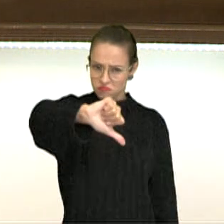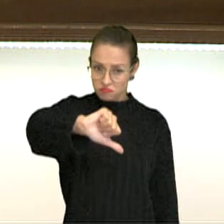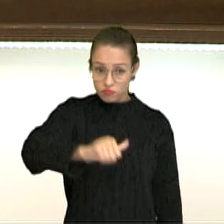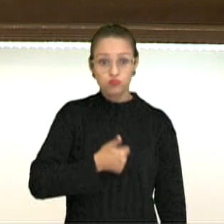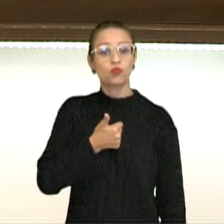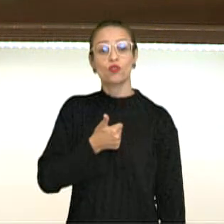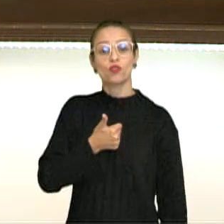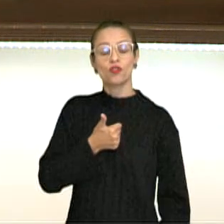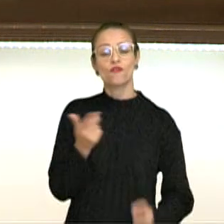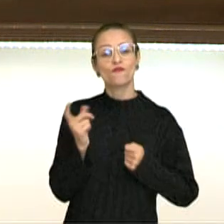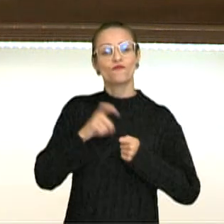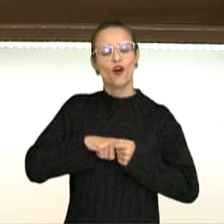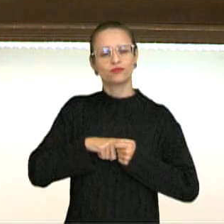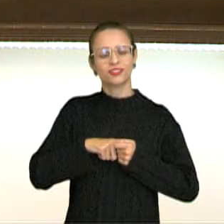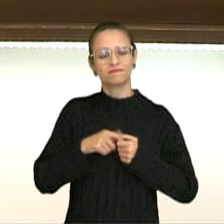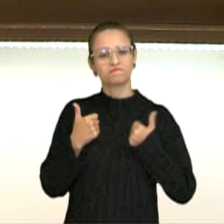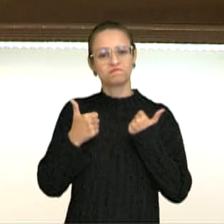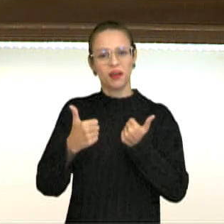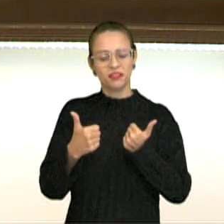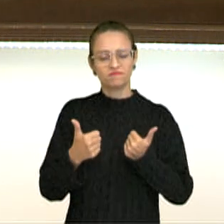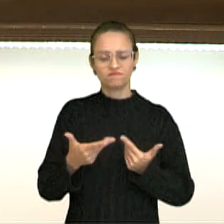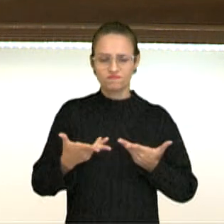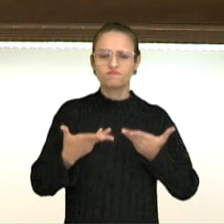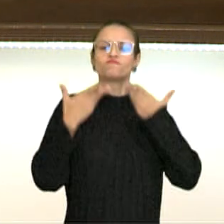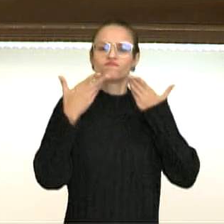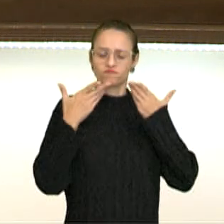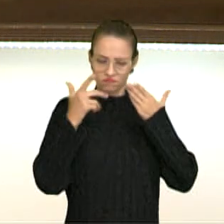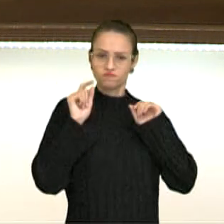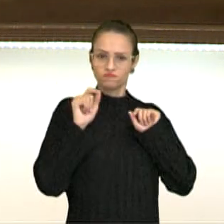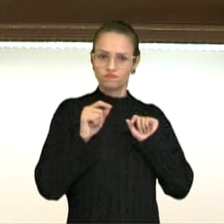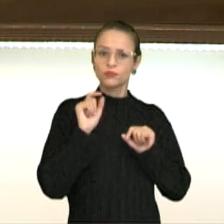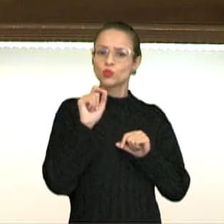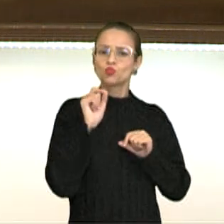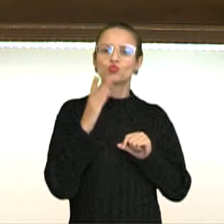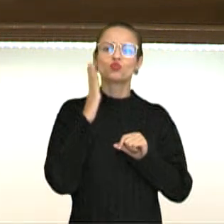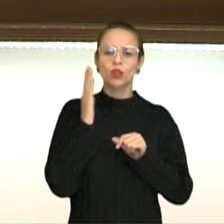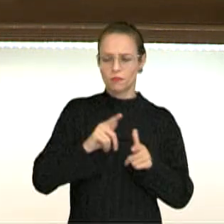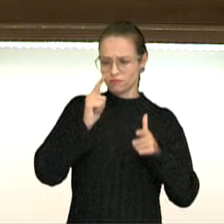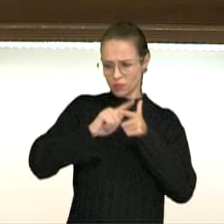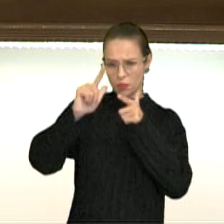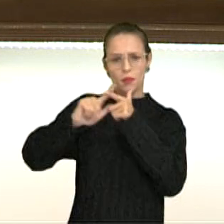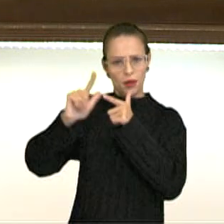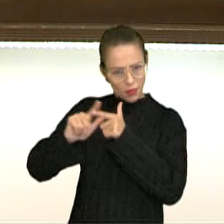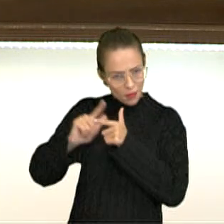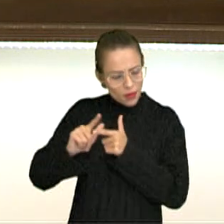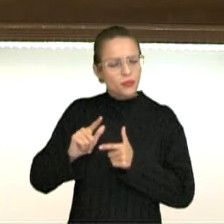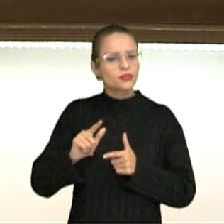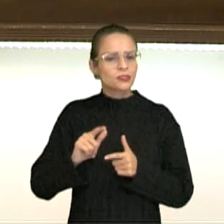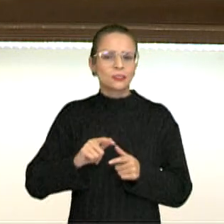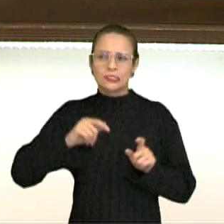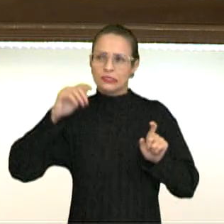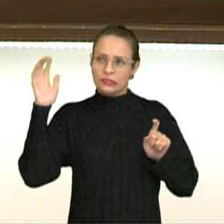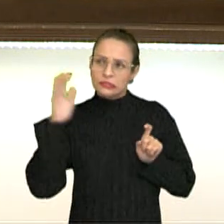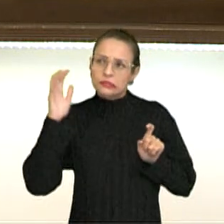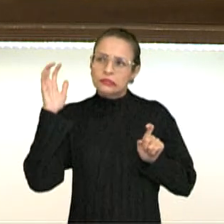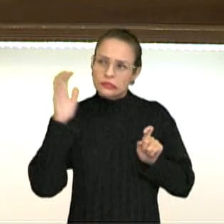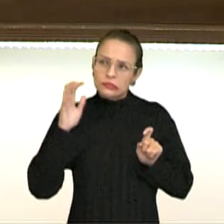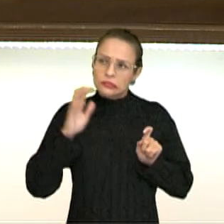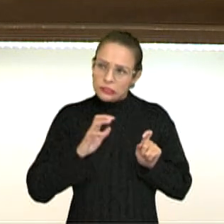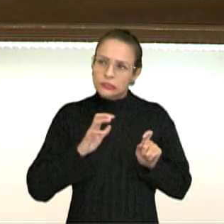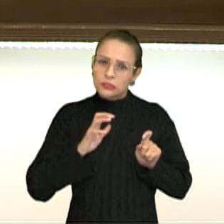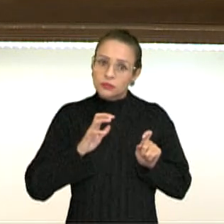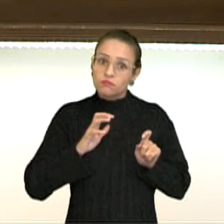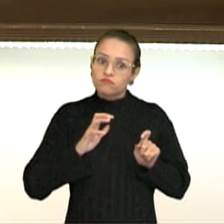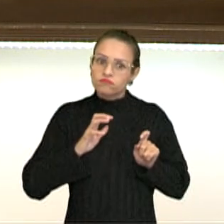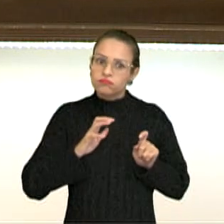ser resiliente. Então, eu enfrento de cabeça erguida os meus problemas, eu sei que os problemas vão vir, às vezes os meus problemas são consequência de